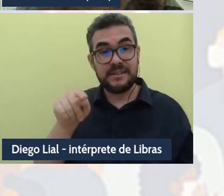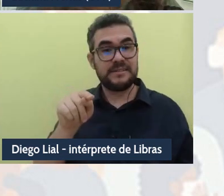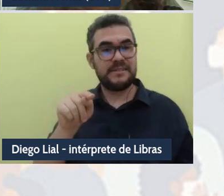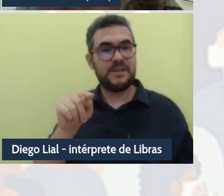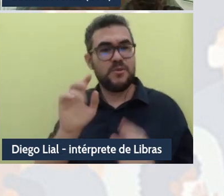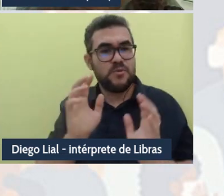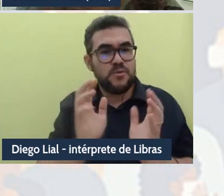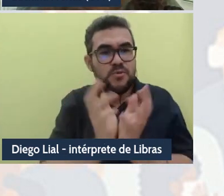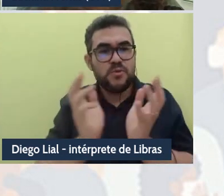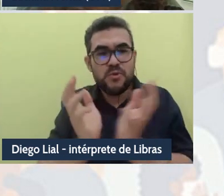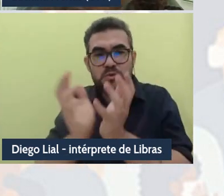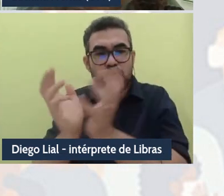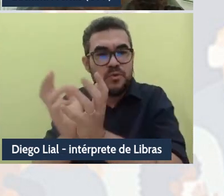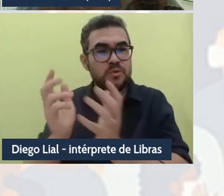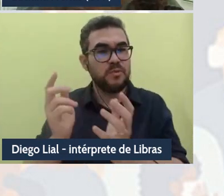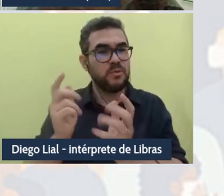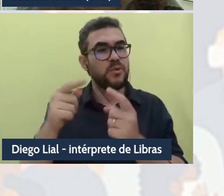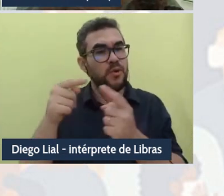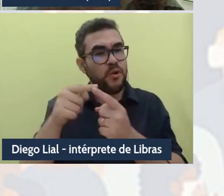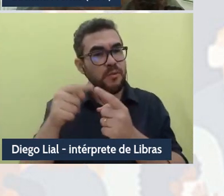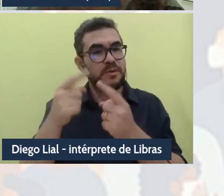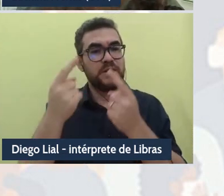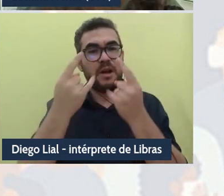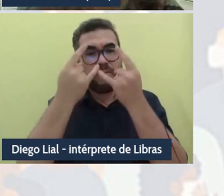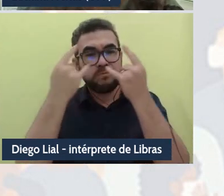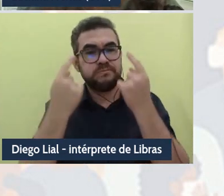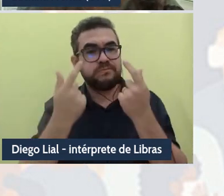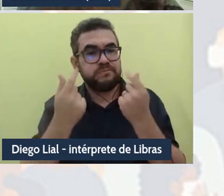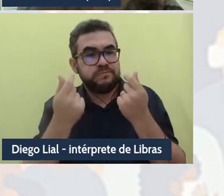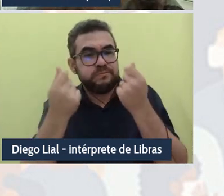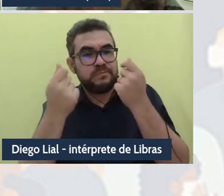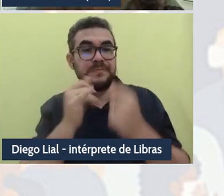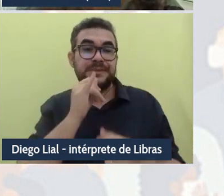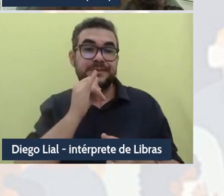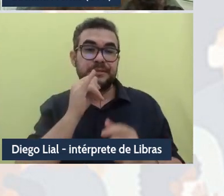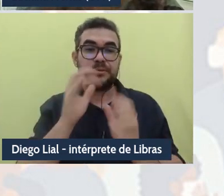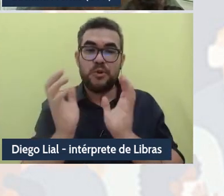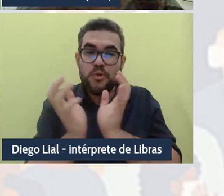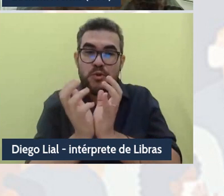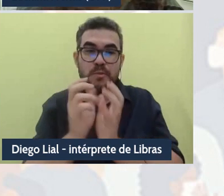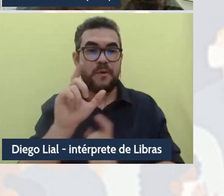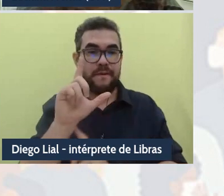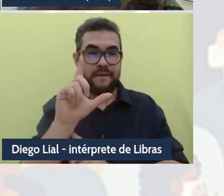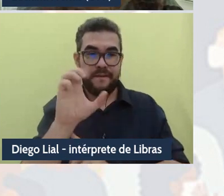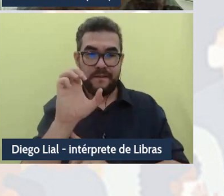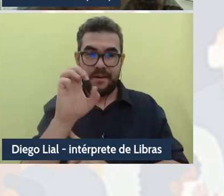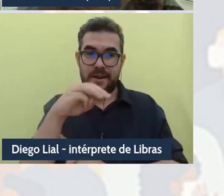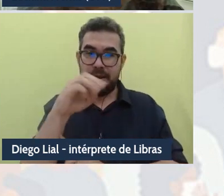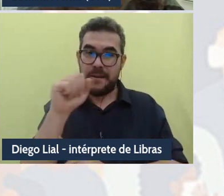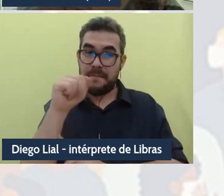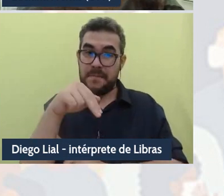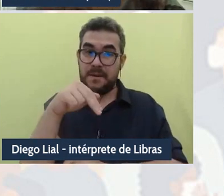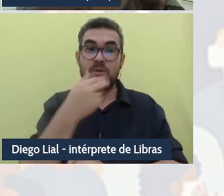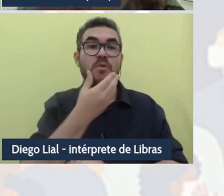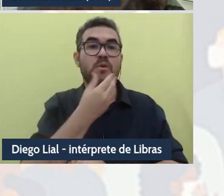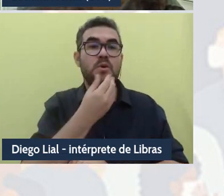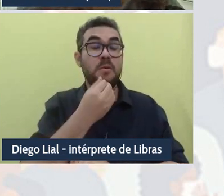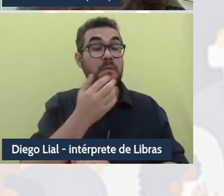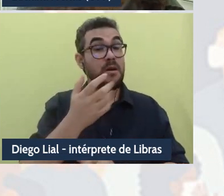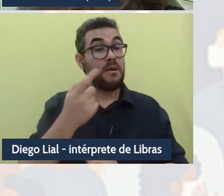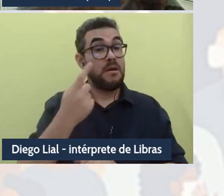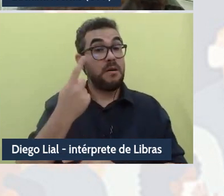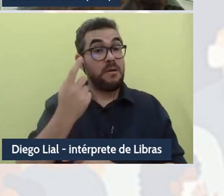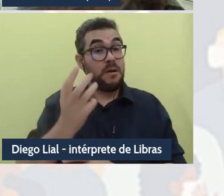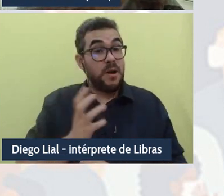capital privatista, né, como a Fundação Lehman, que é controlada pelo homem mais rico do Brasil e mais rico da Suíça, pelo